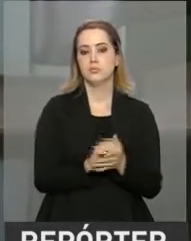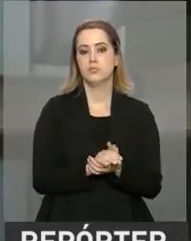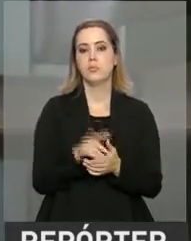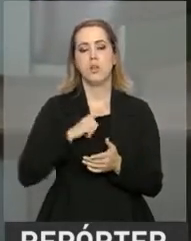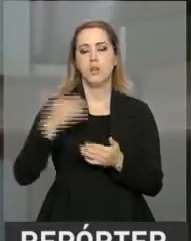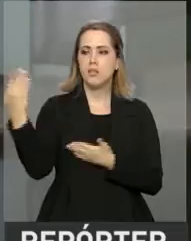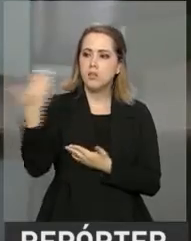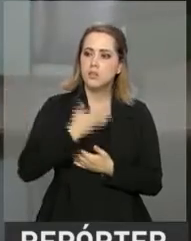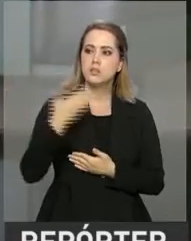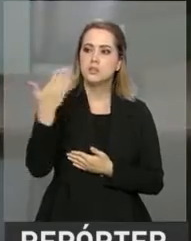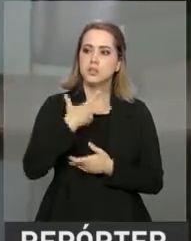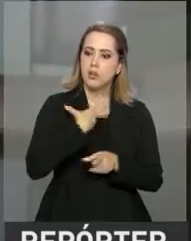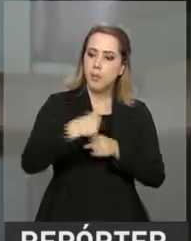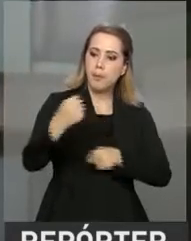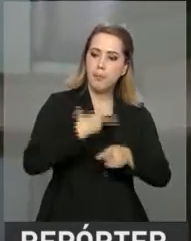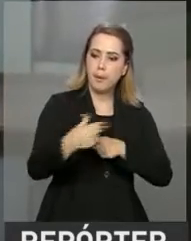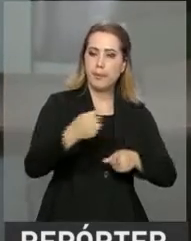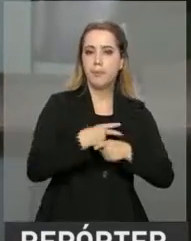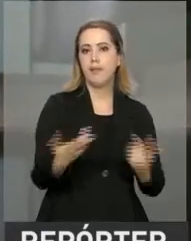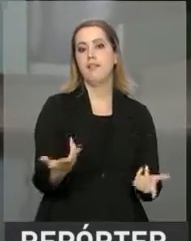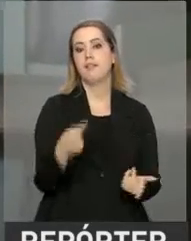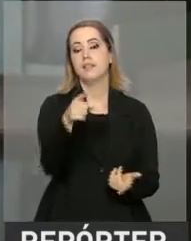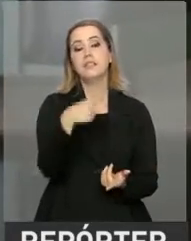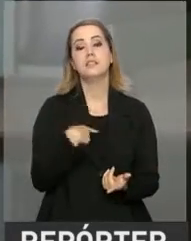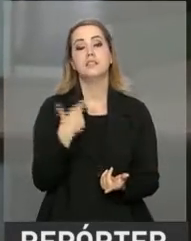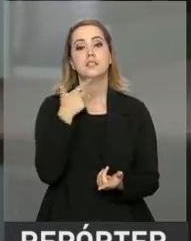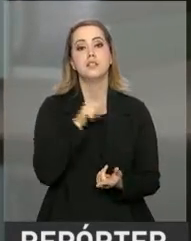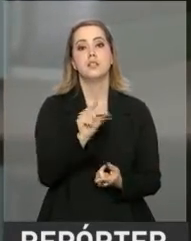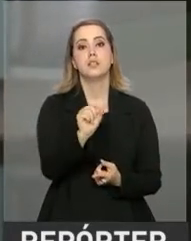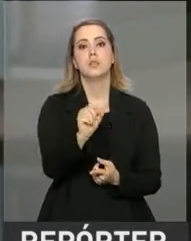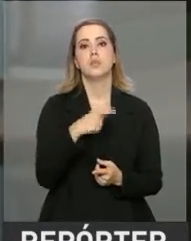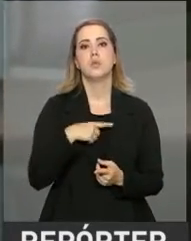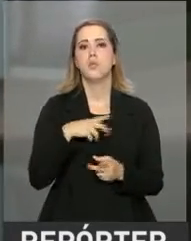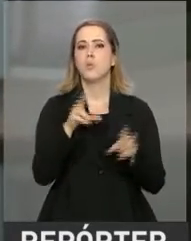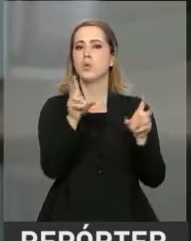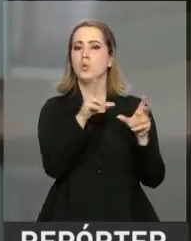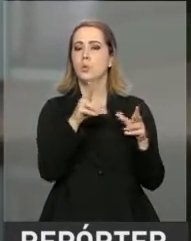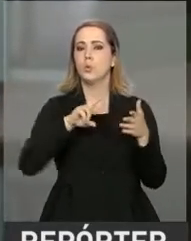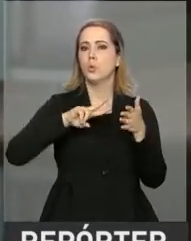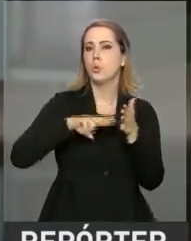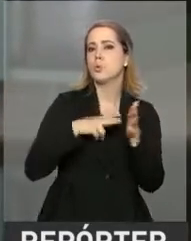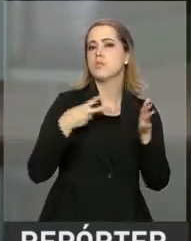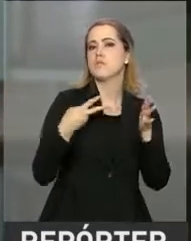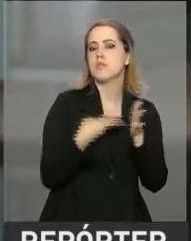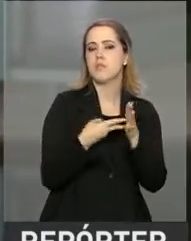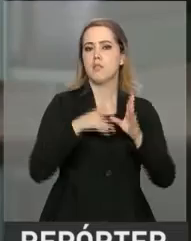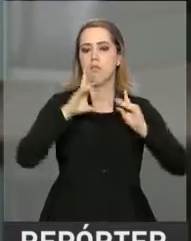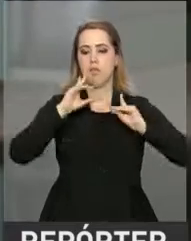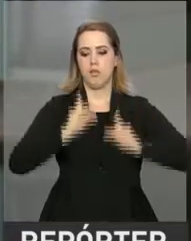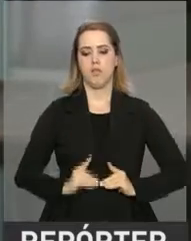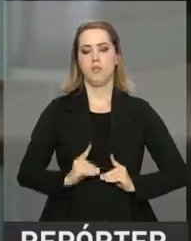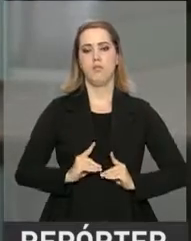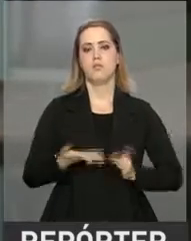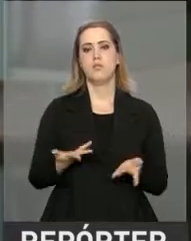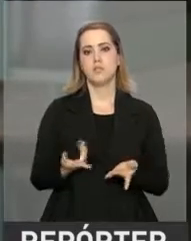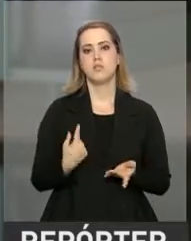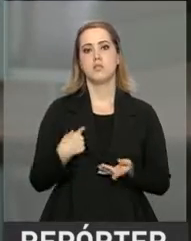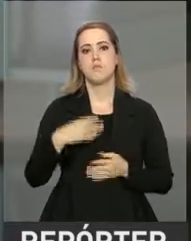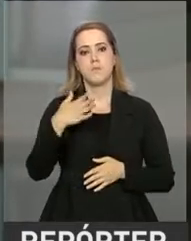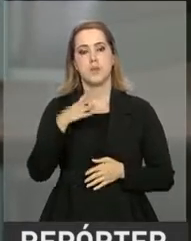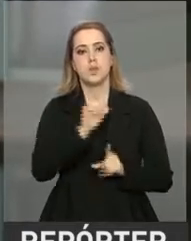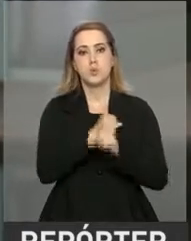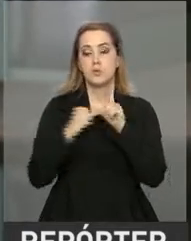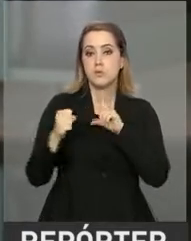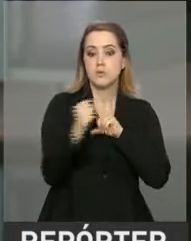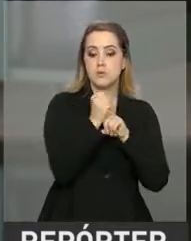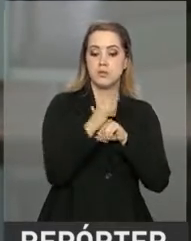que traz conquistas, principalmente sobre os conceitos da deficiência, que faz com que a sociedade, a partir